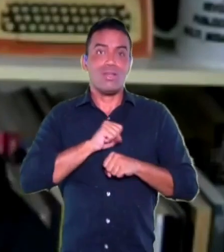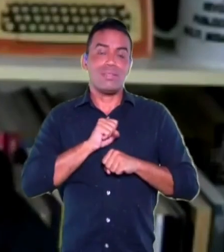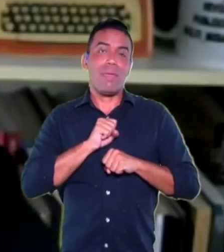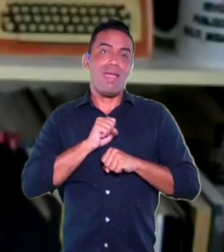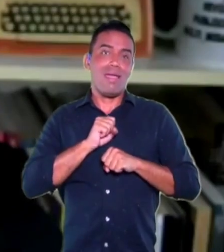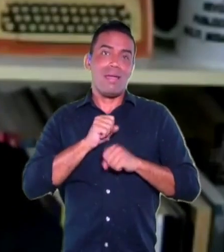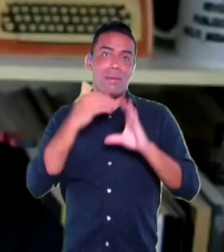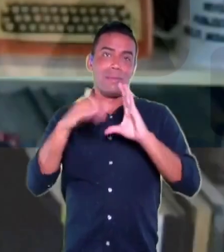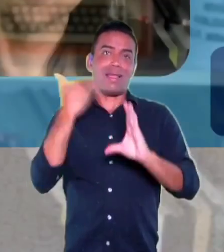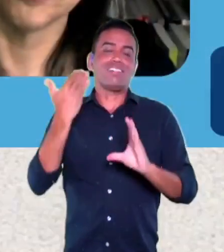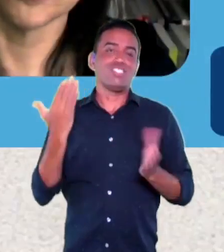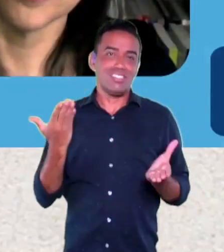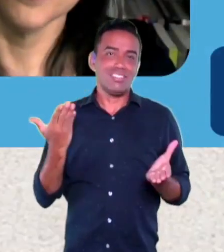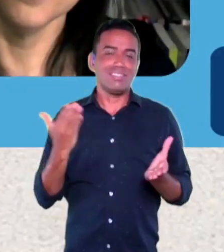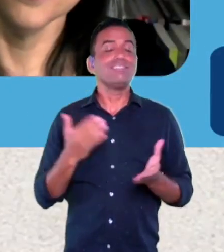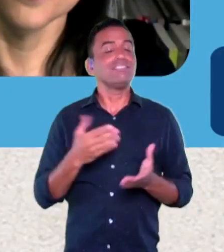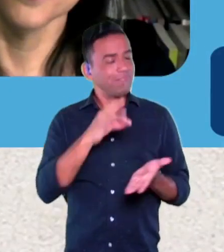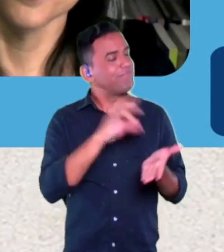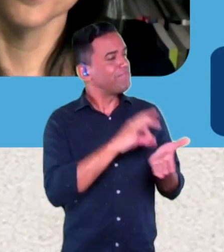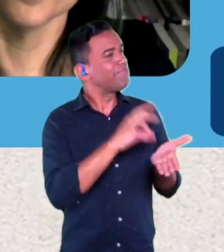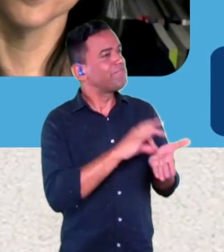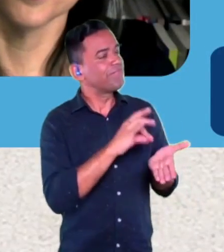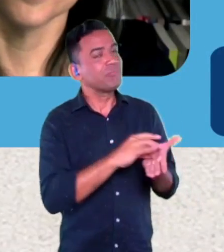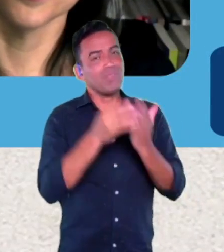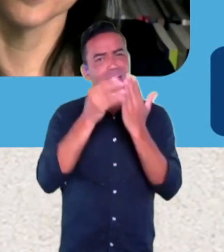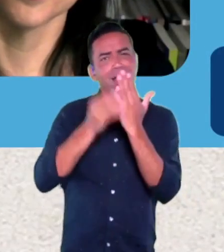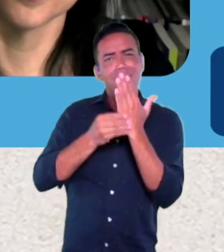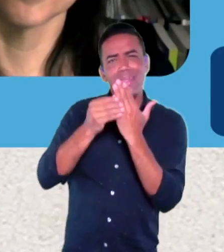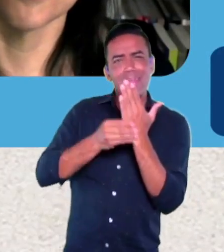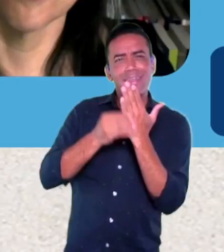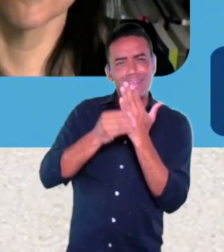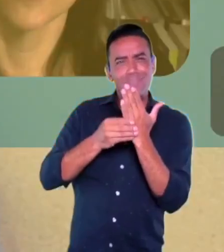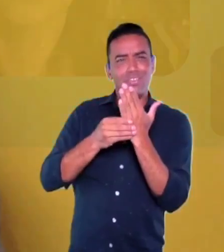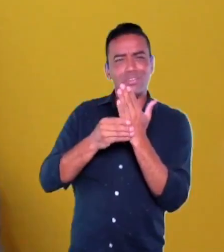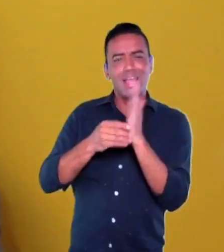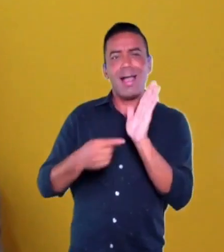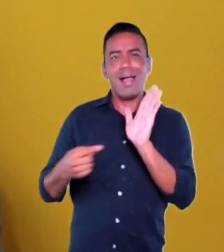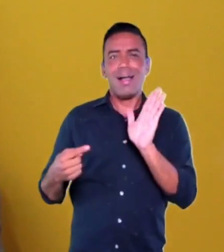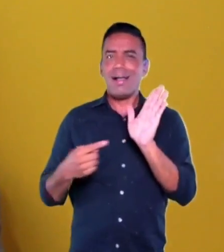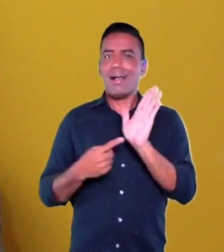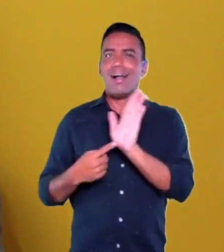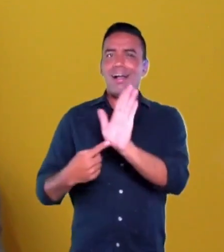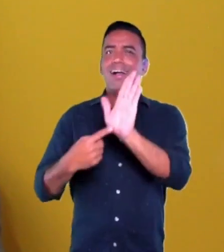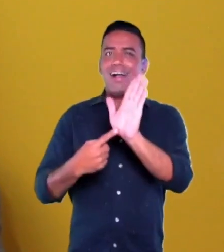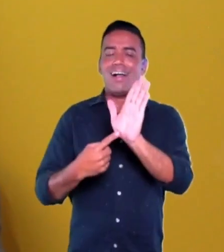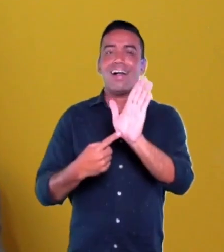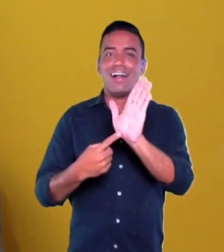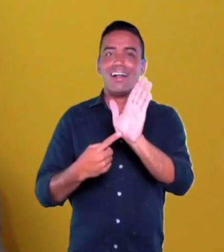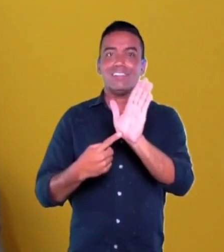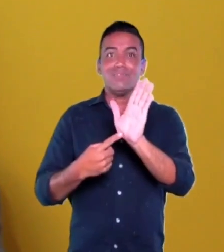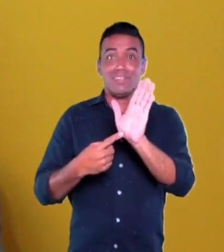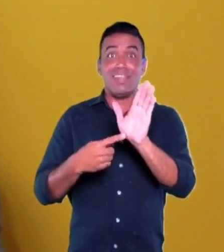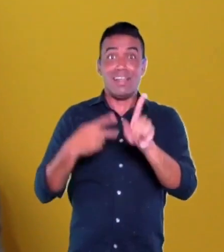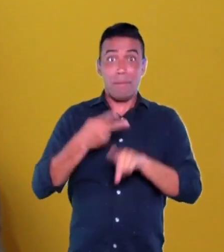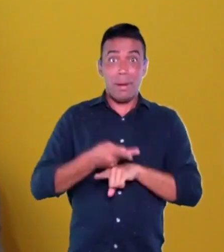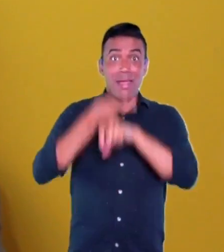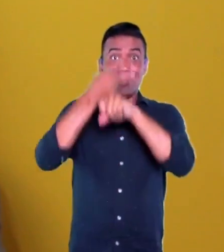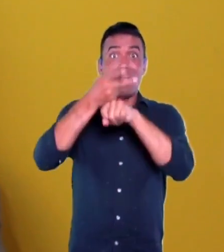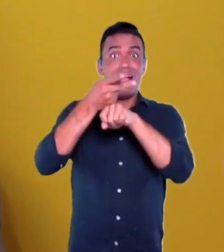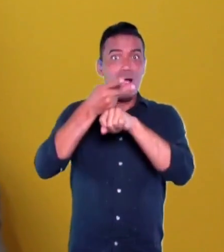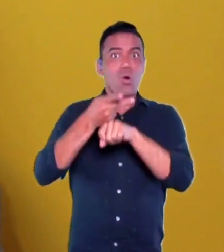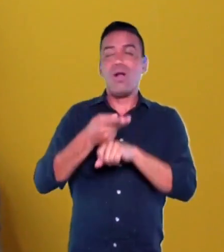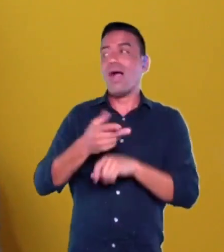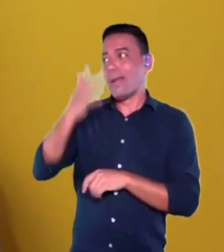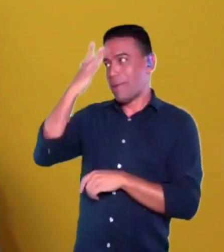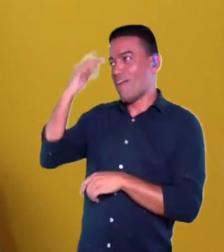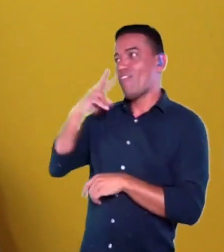Verdade. E esse livro está indicado, né? É finalista, né? No Eu vou lá Jabuti ver amanhã, né? 2022. Vamos